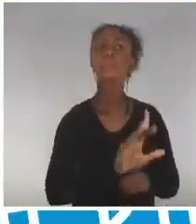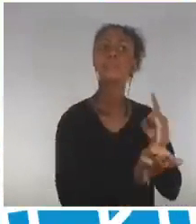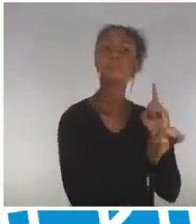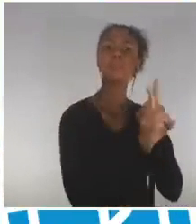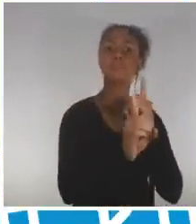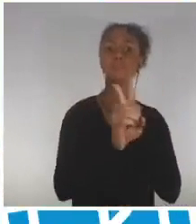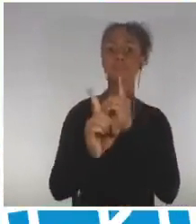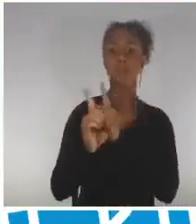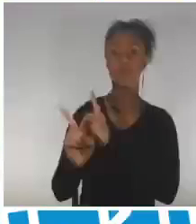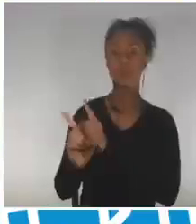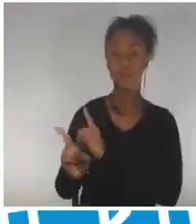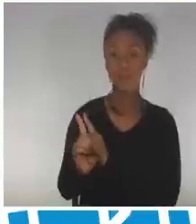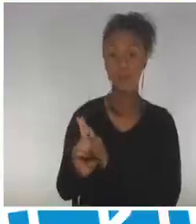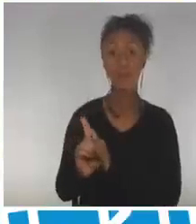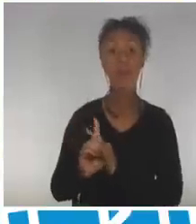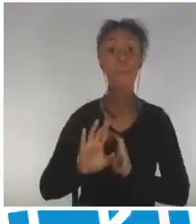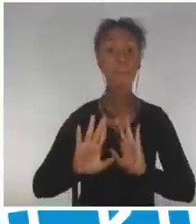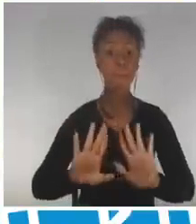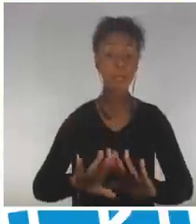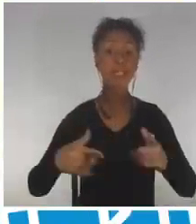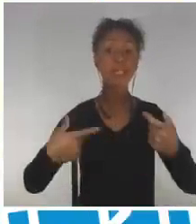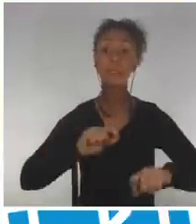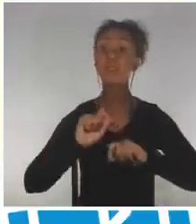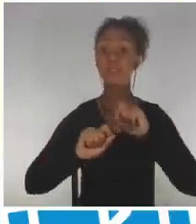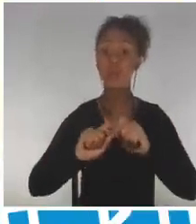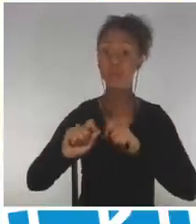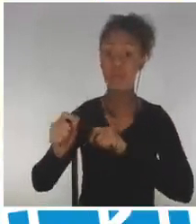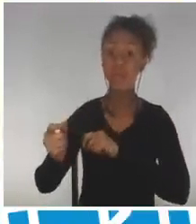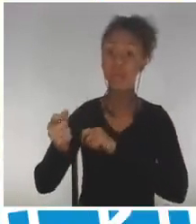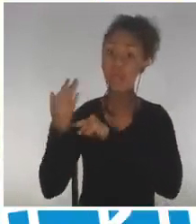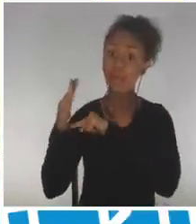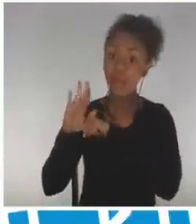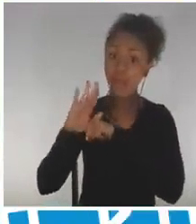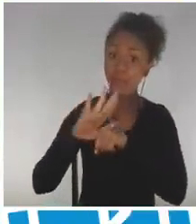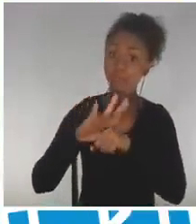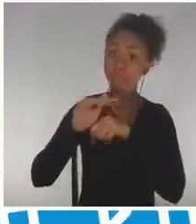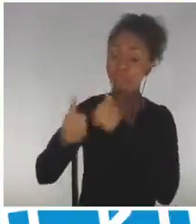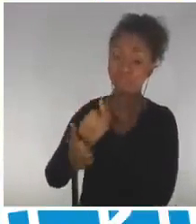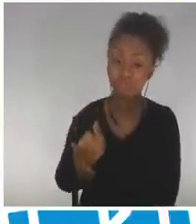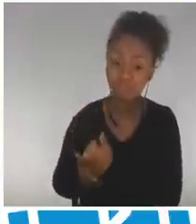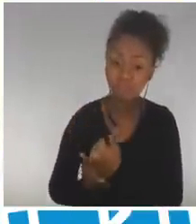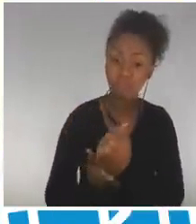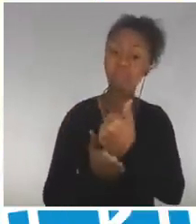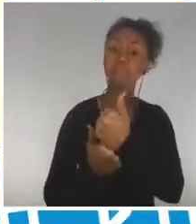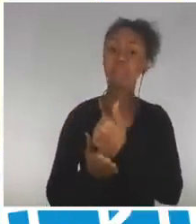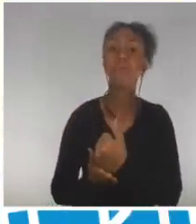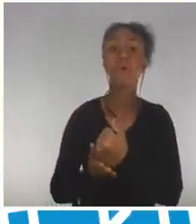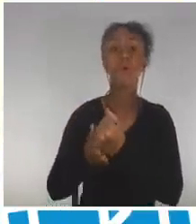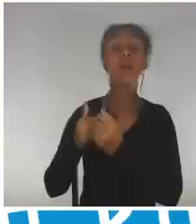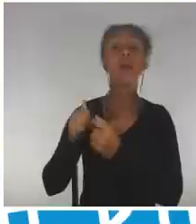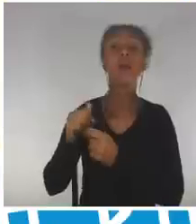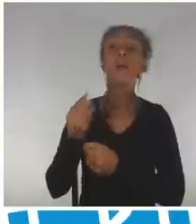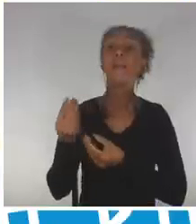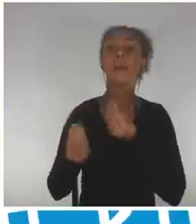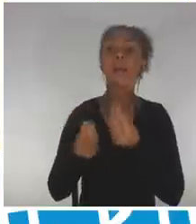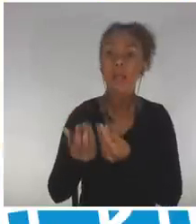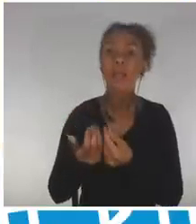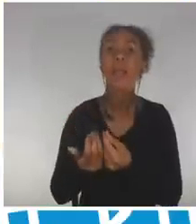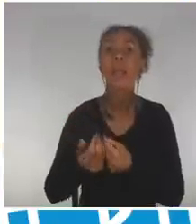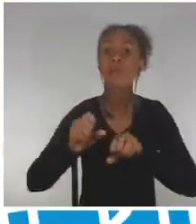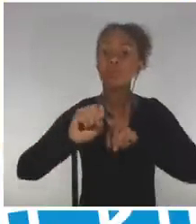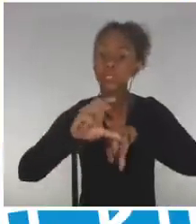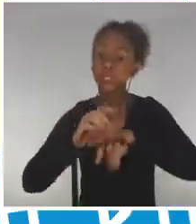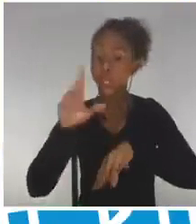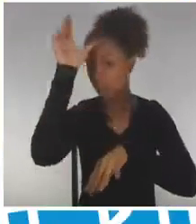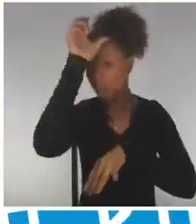mas que sejam diagnósticos que venham para somar, né, que venham para acrescentar e contribuir com o processo de ensino-aprendizagem, desde